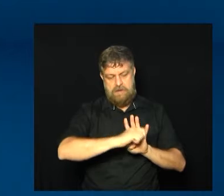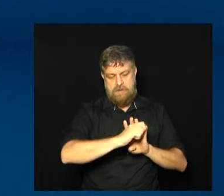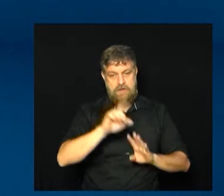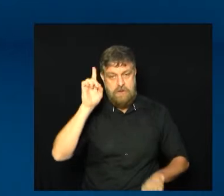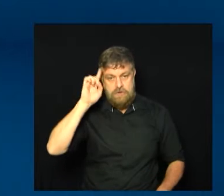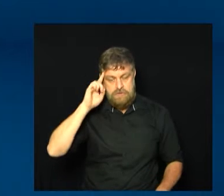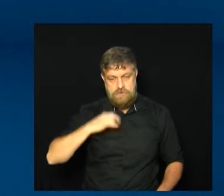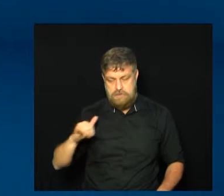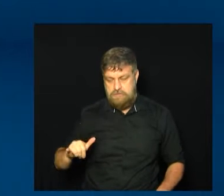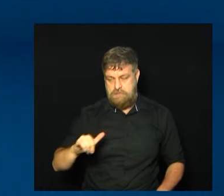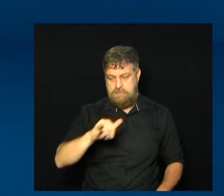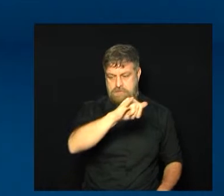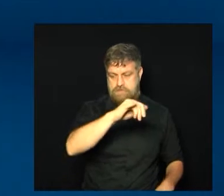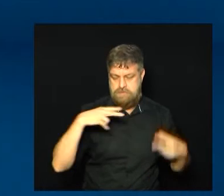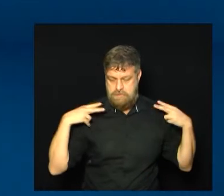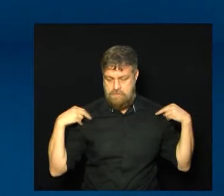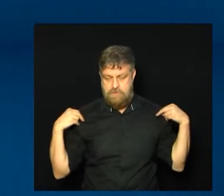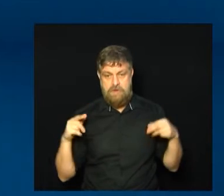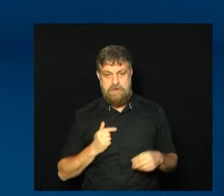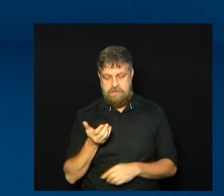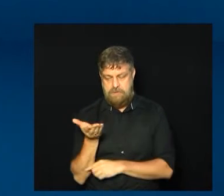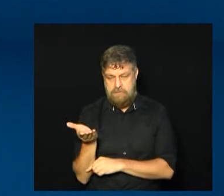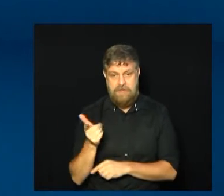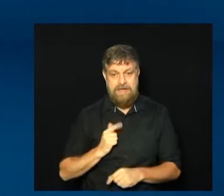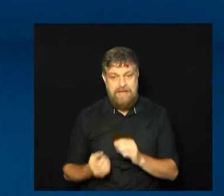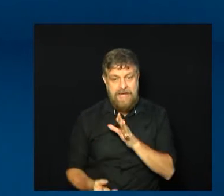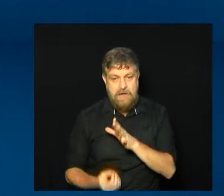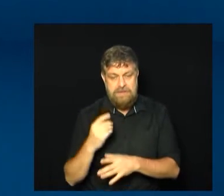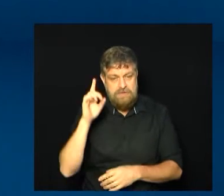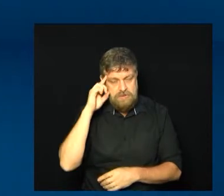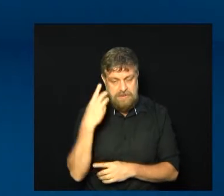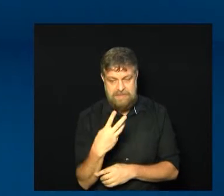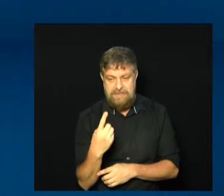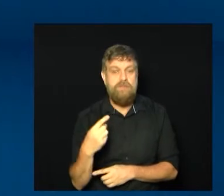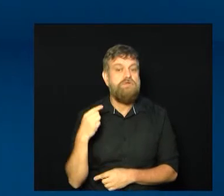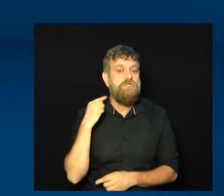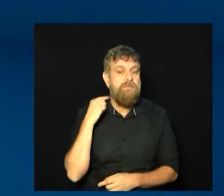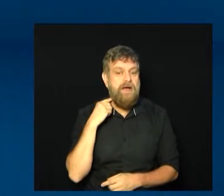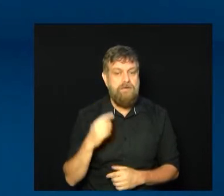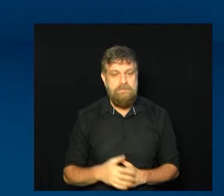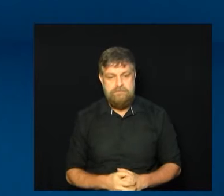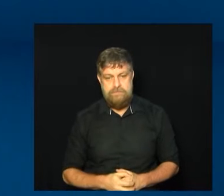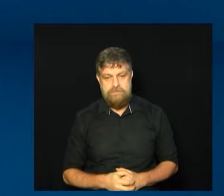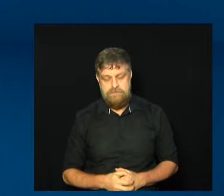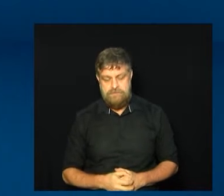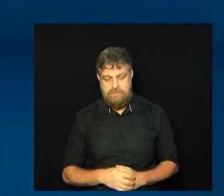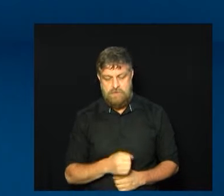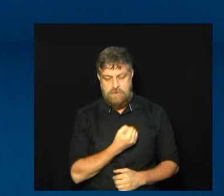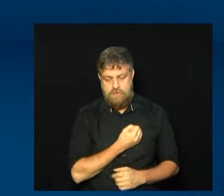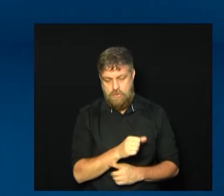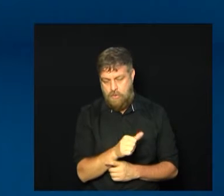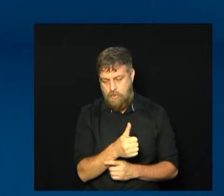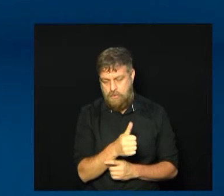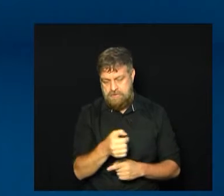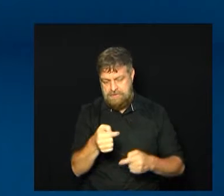do Comissário de Voo, que será comemorado anualmente em 31 de maio. E o item 11 é o turno